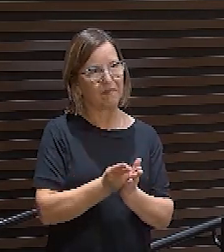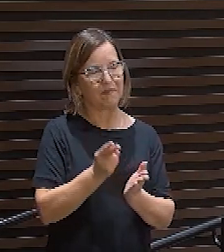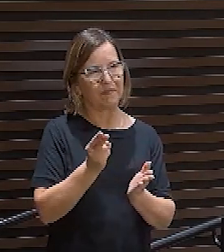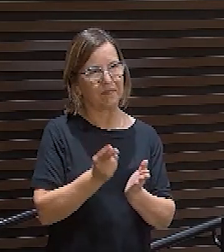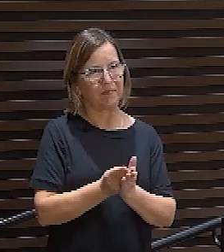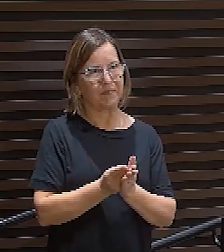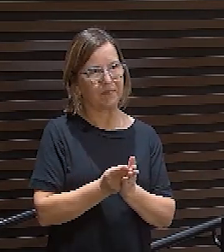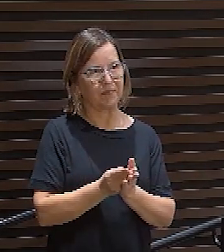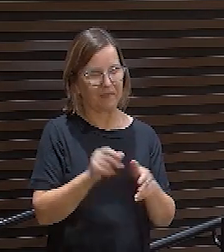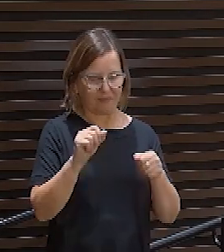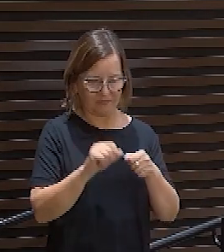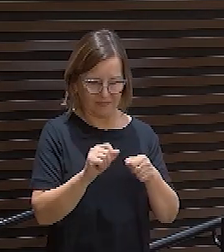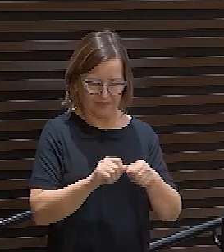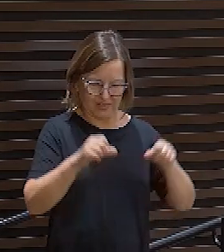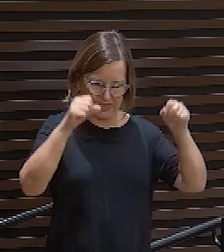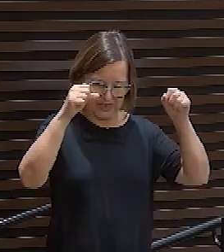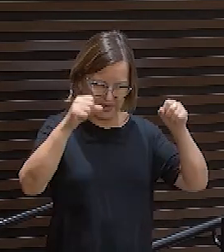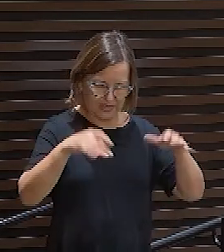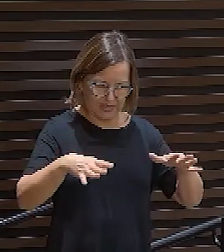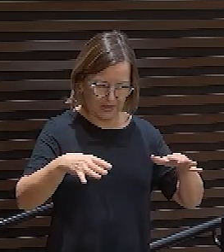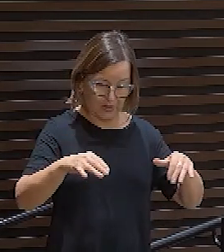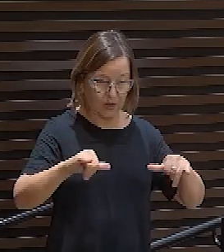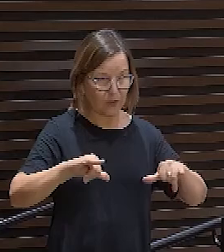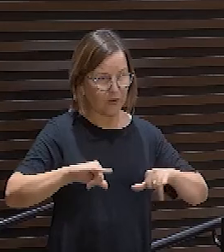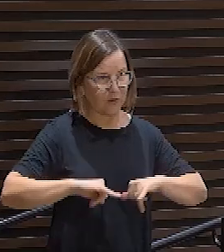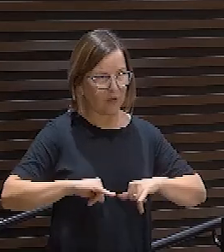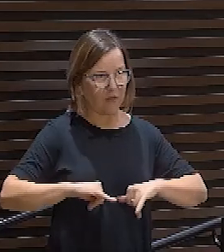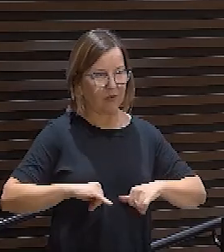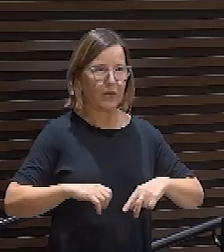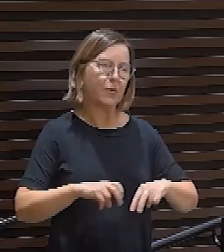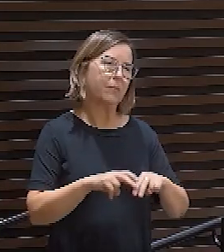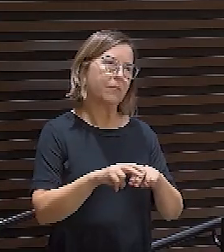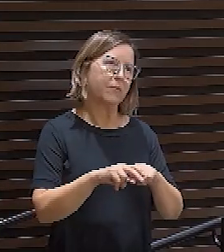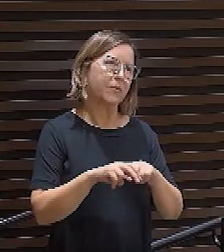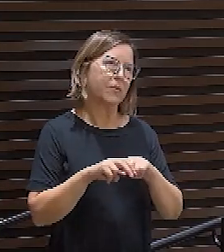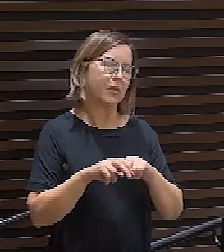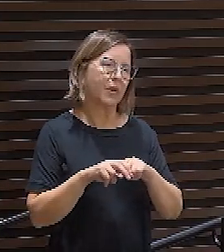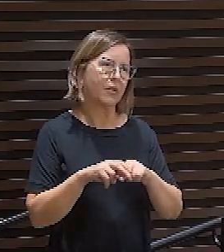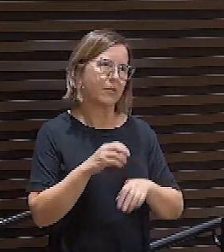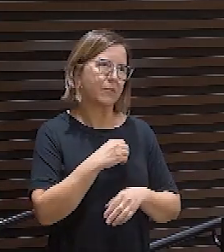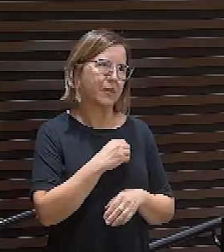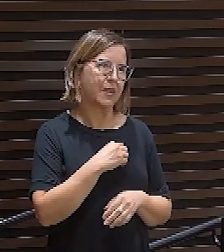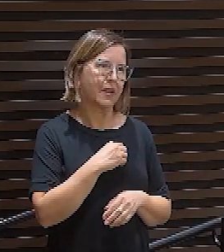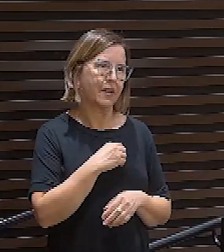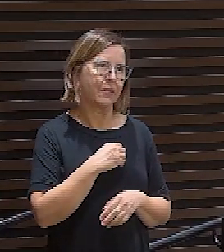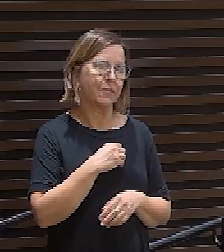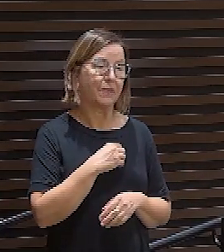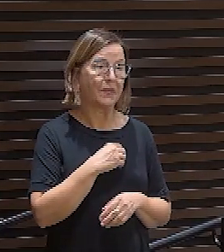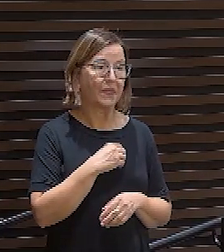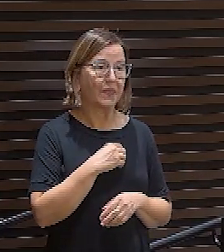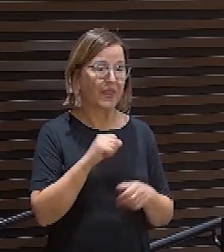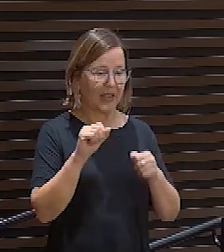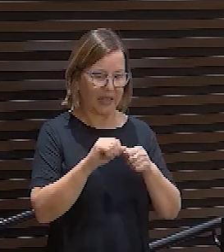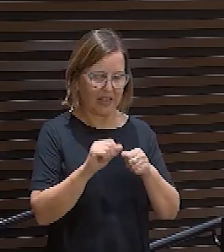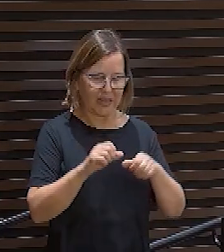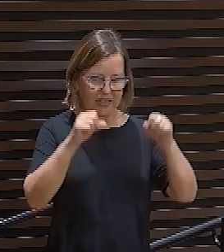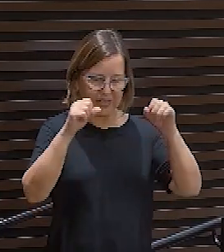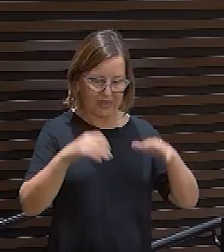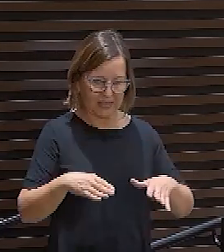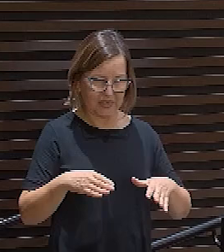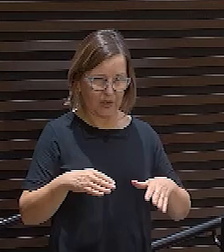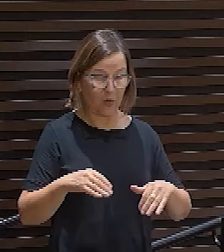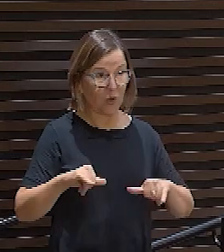a criação que sofre por conta do que eu e você fazemos. Porque a criação, ela sofre as consequências do